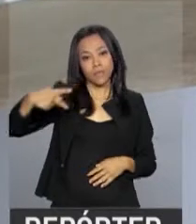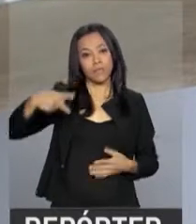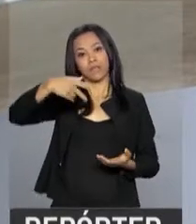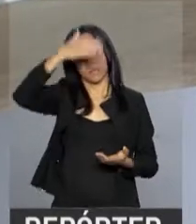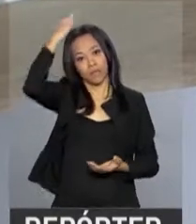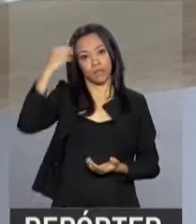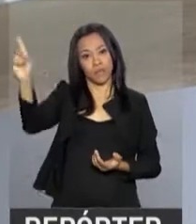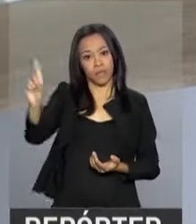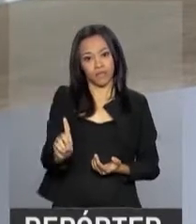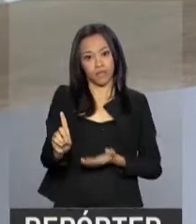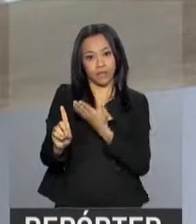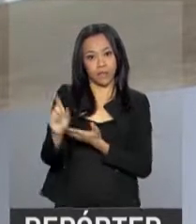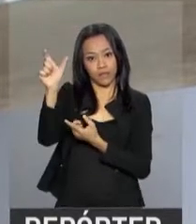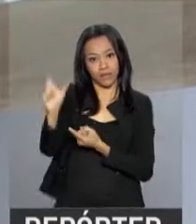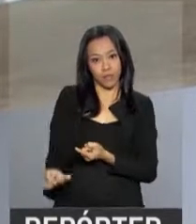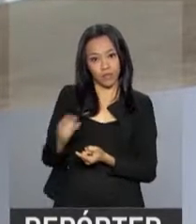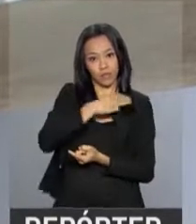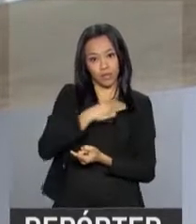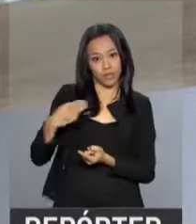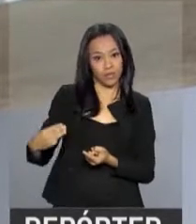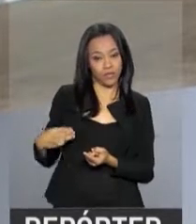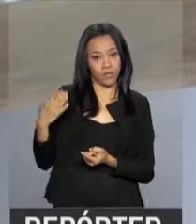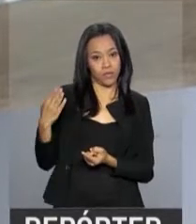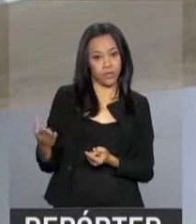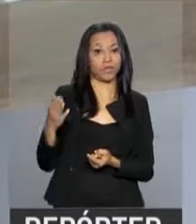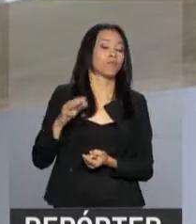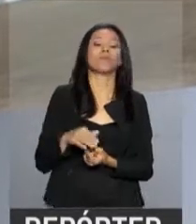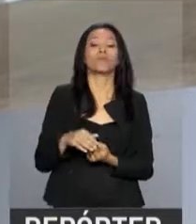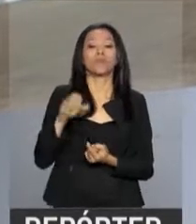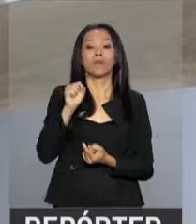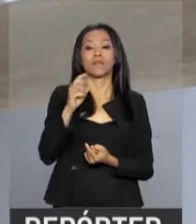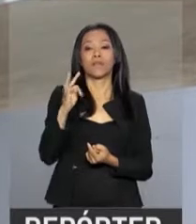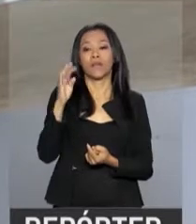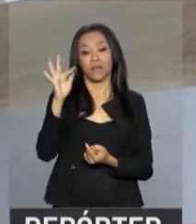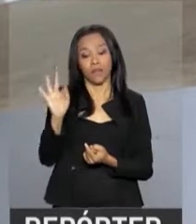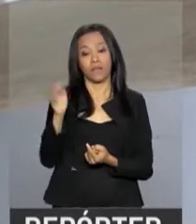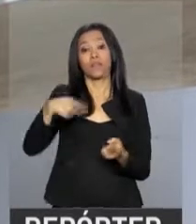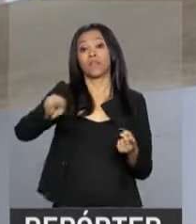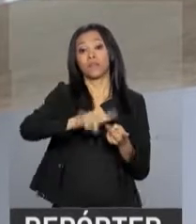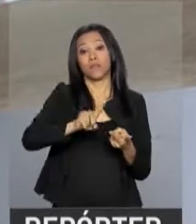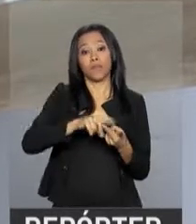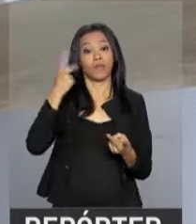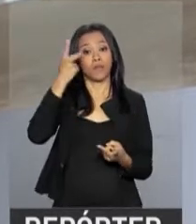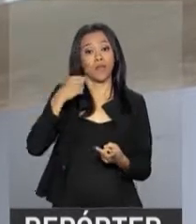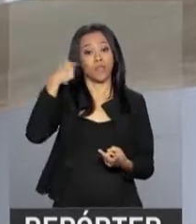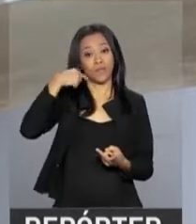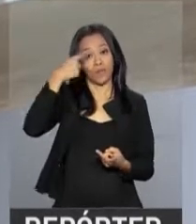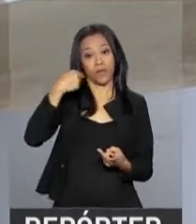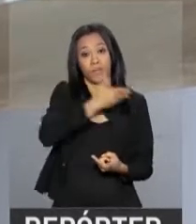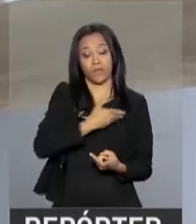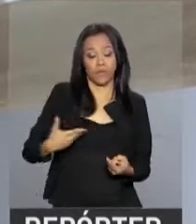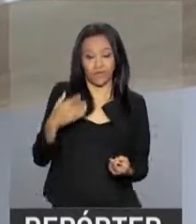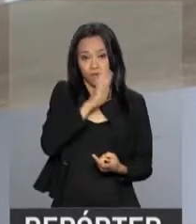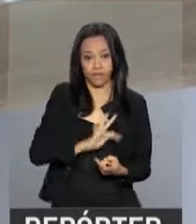do supremo tribunal federal e também é greice mendonça que a advogada geral da união durante todo o dia o